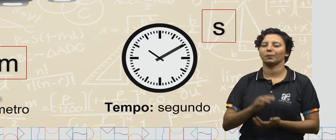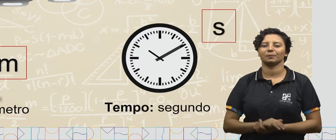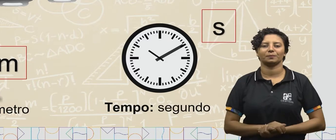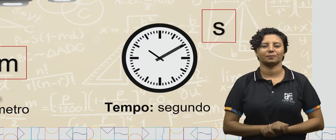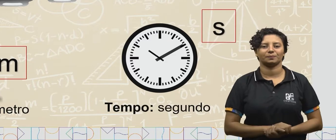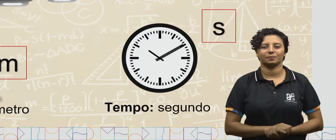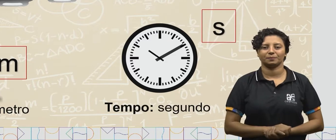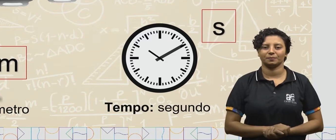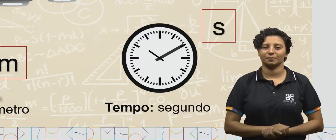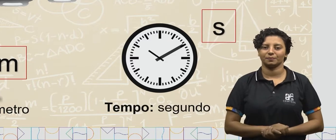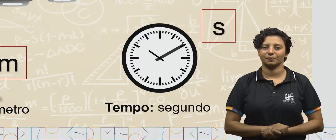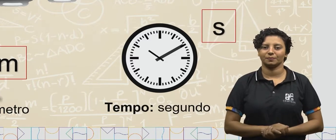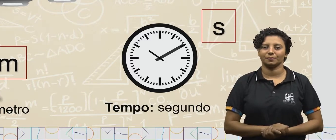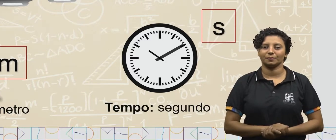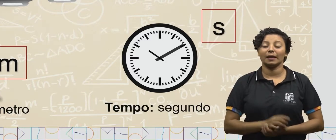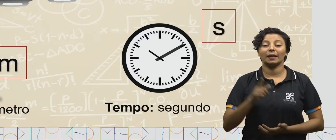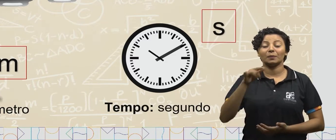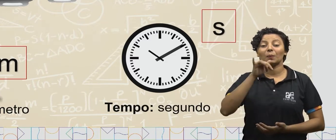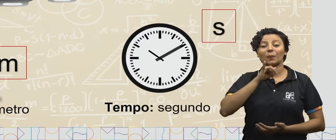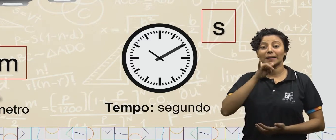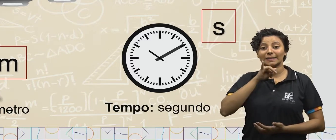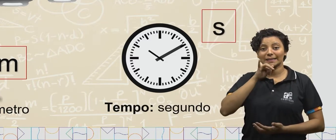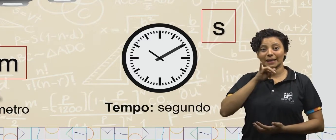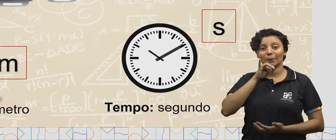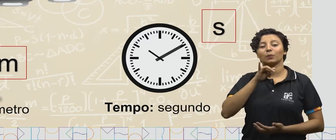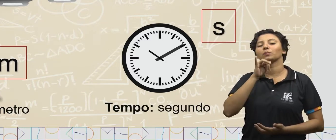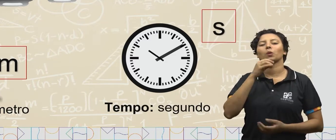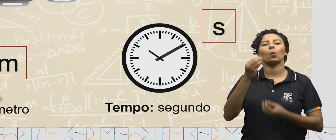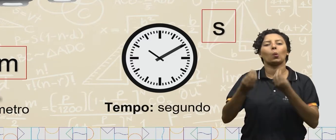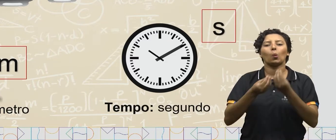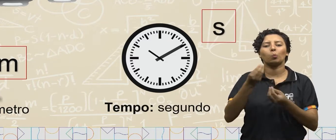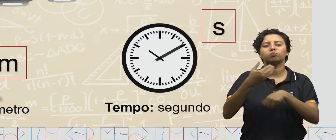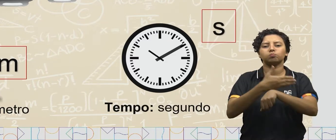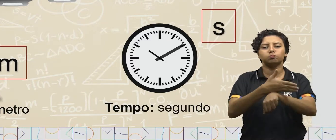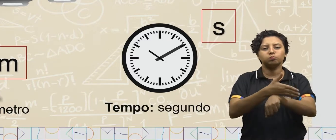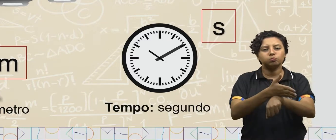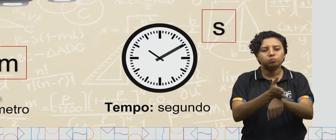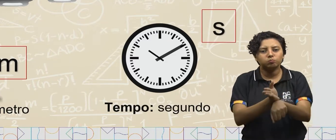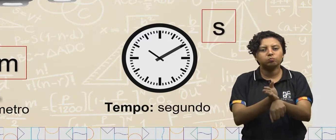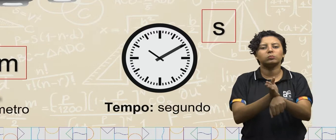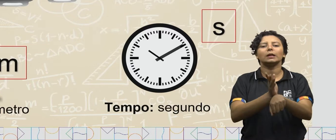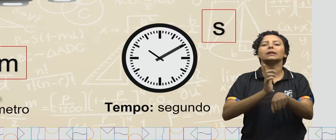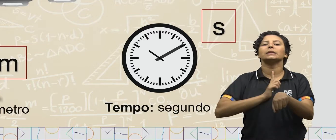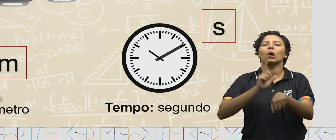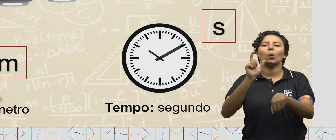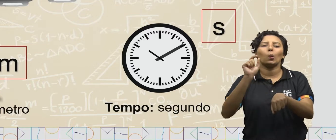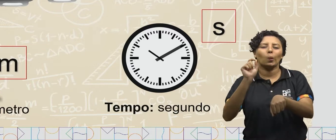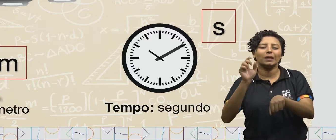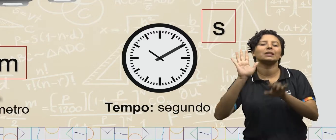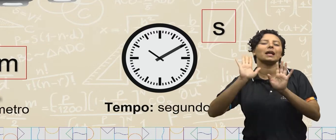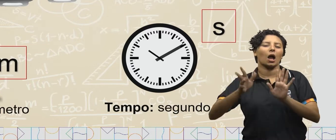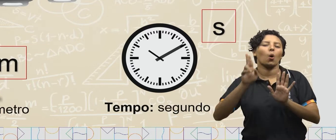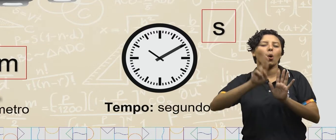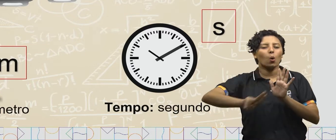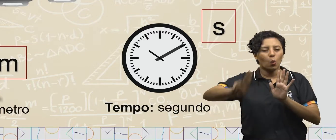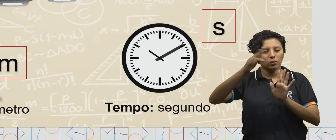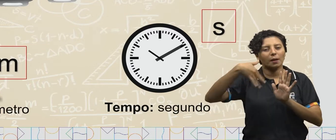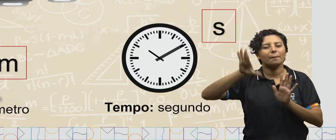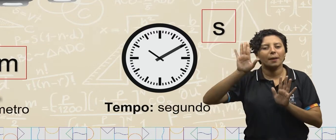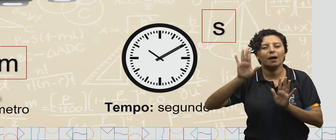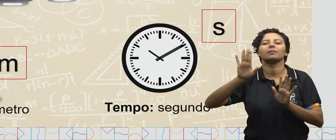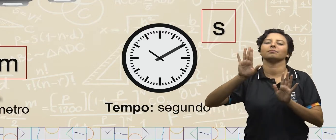bem. Dentre os exemplos de medidores da passagem de tempo, o mais tradicional é